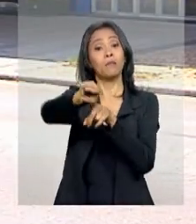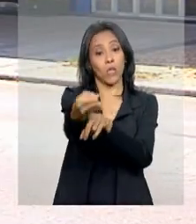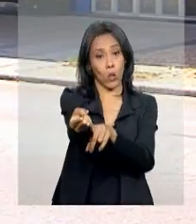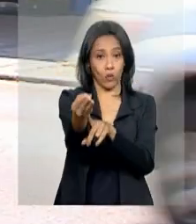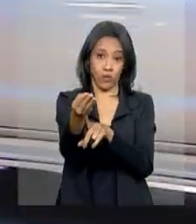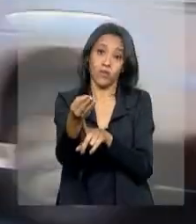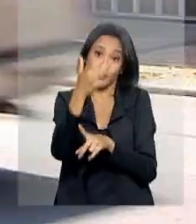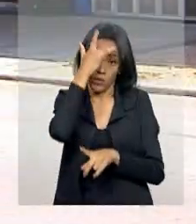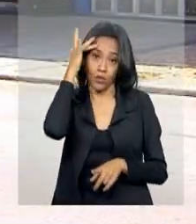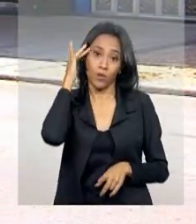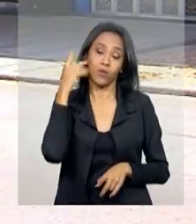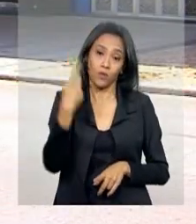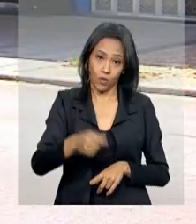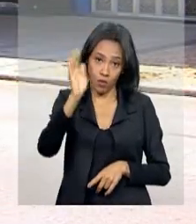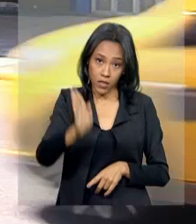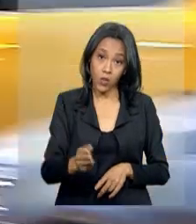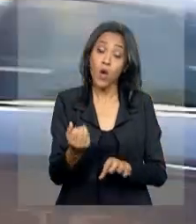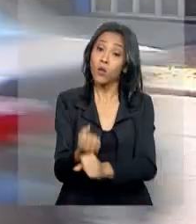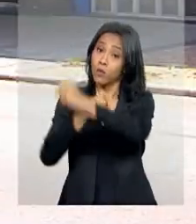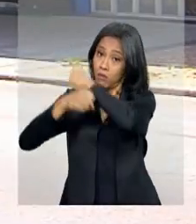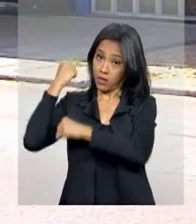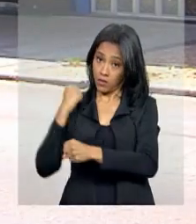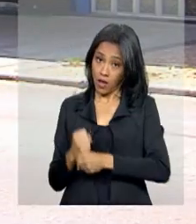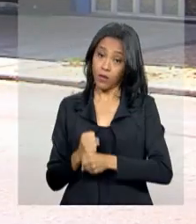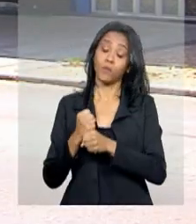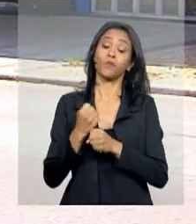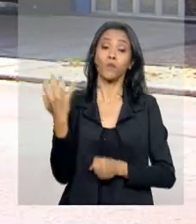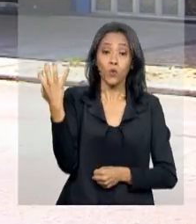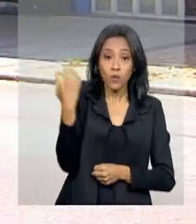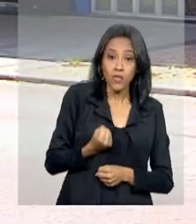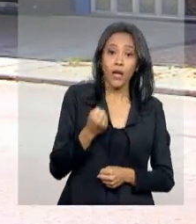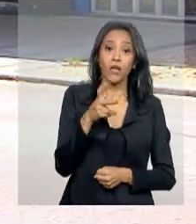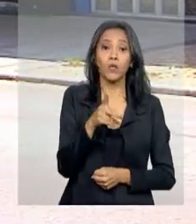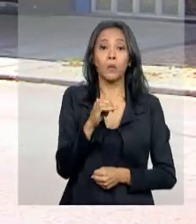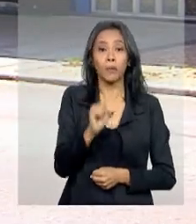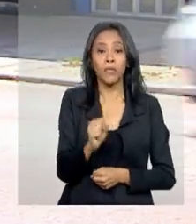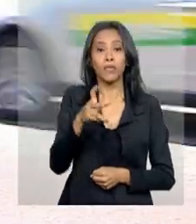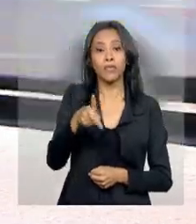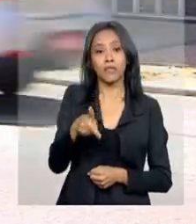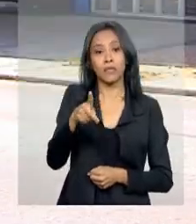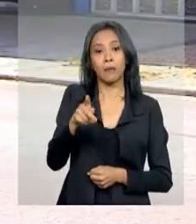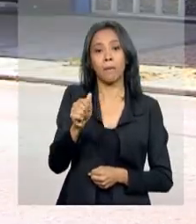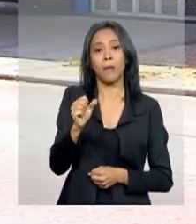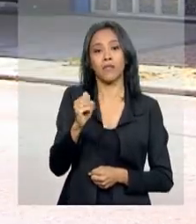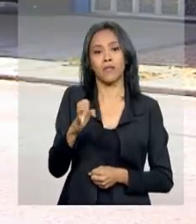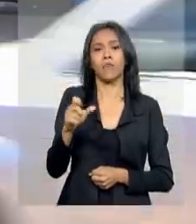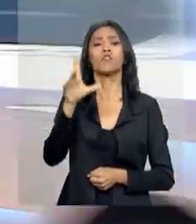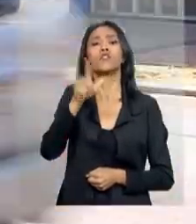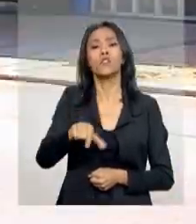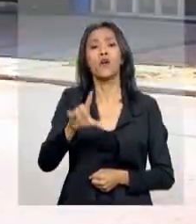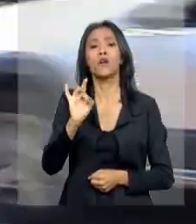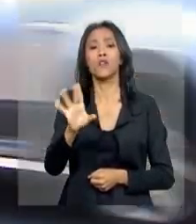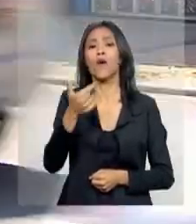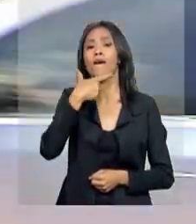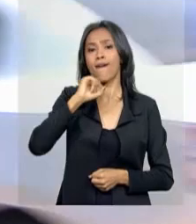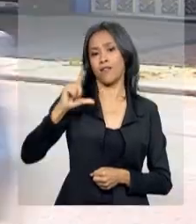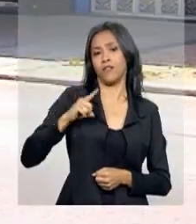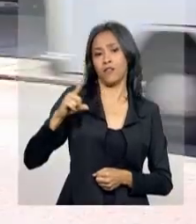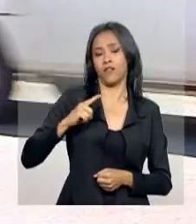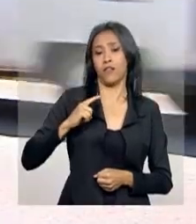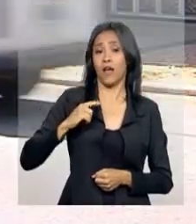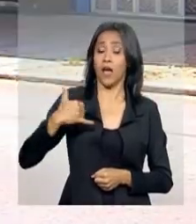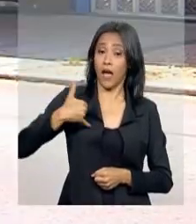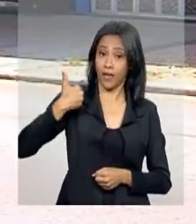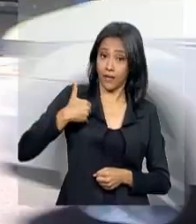brasileiros. Até o ano passado, os saques do PIS/PASEP eram permitidos apenas para cotistas com idade mínima de